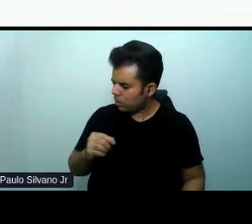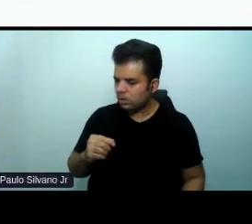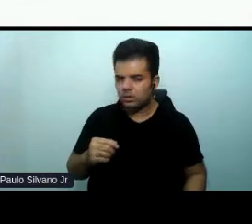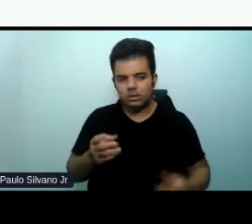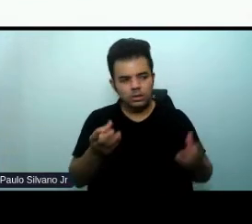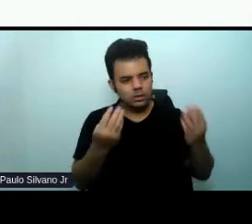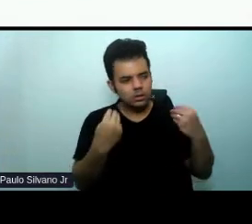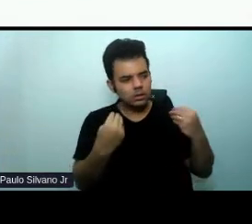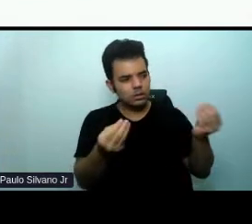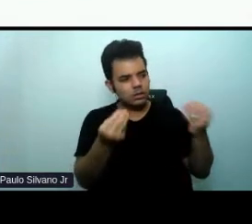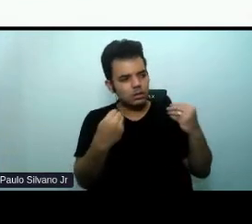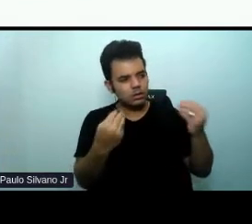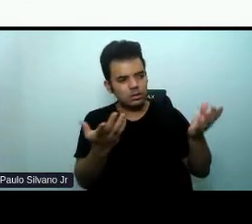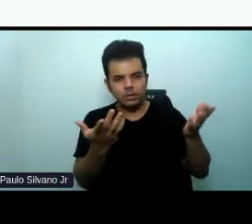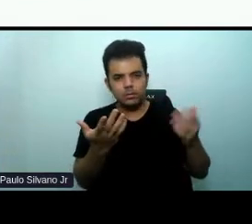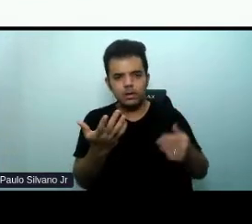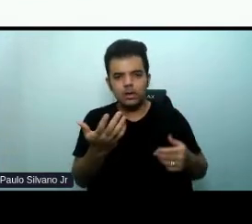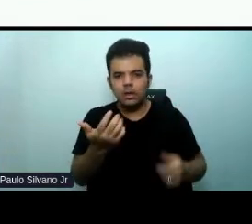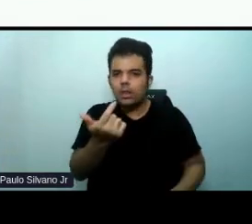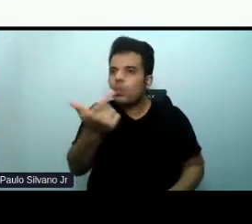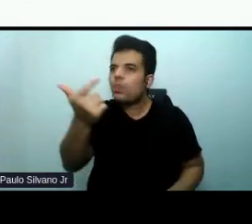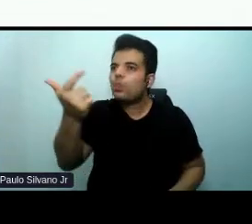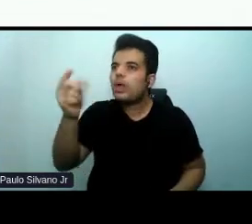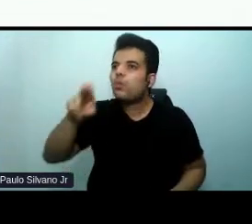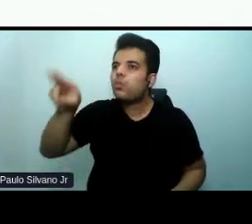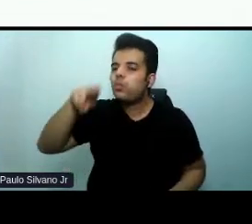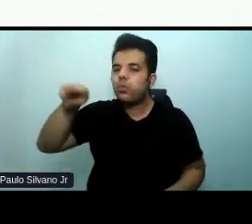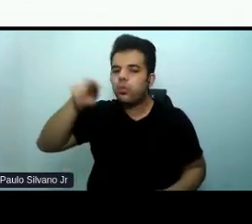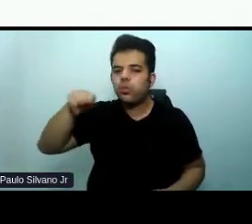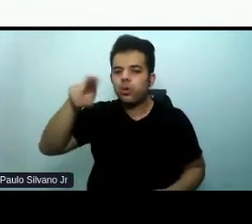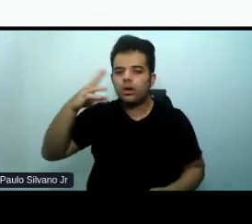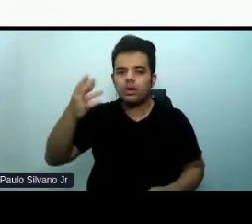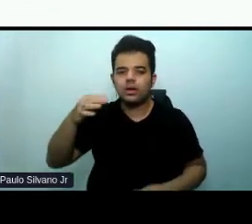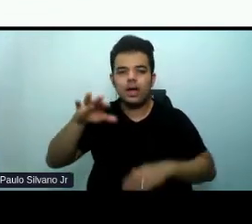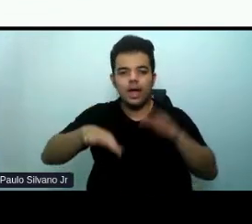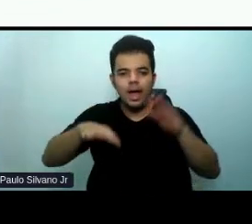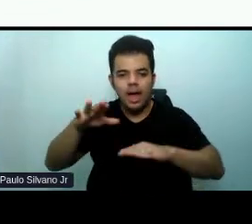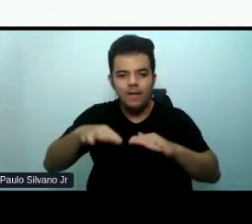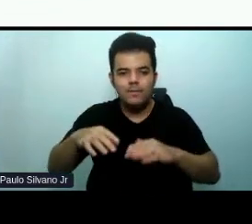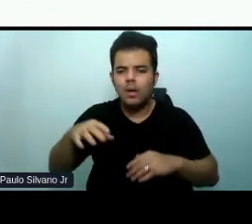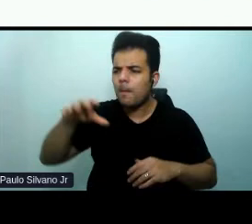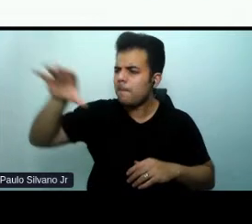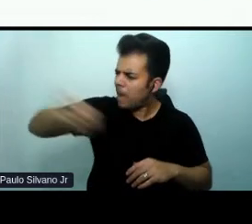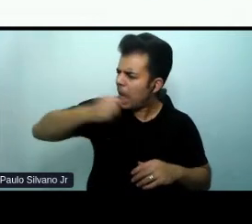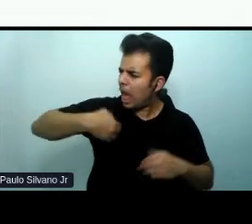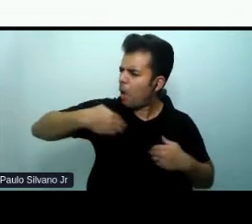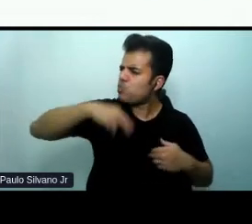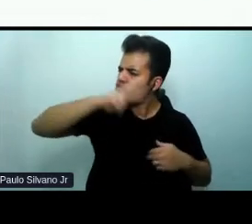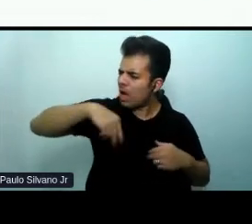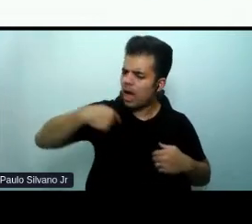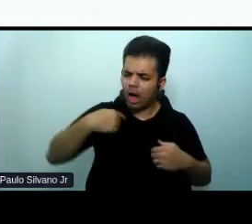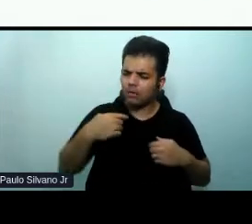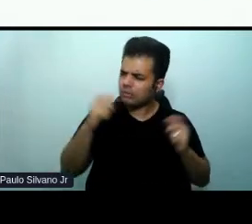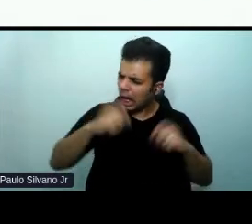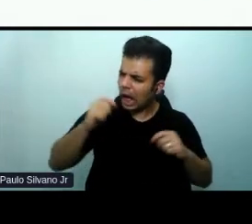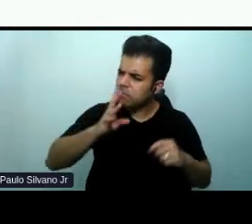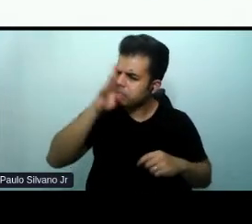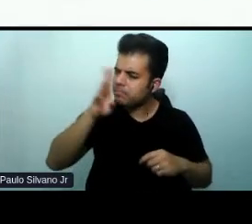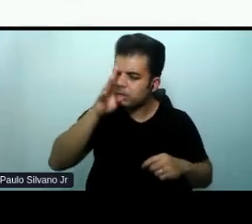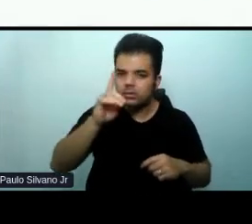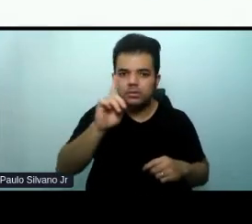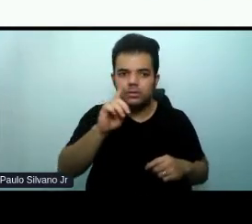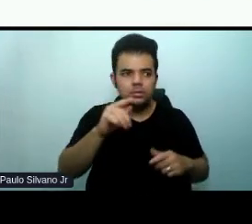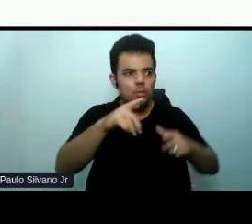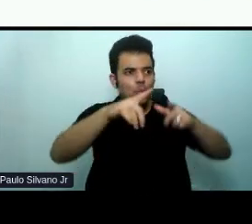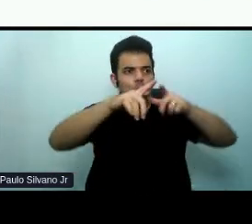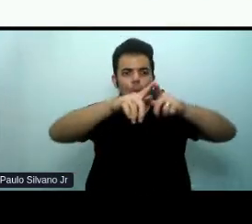Imagine, negócio, e não tinha ninguém usando. Se eu tivesse tomando o aparelho de alguém que quisesse usar, não tinha ninguém usando, tinha